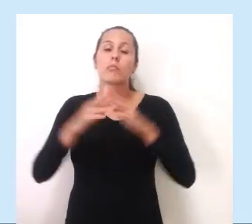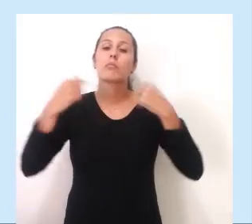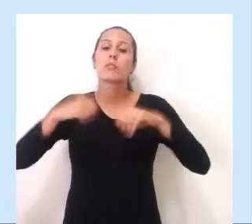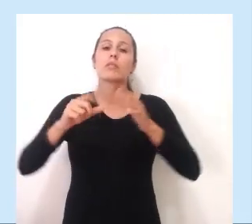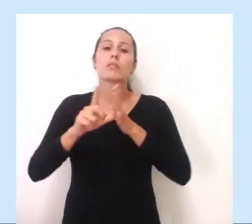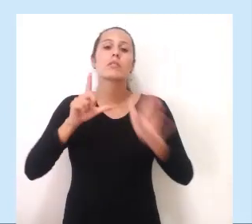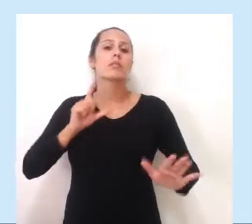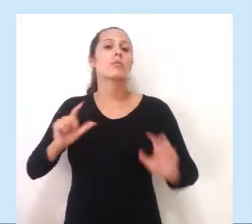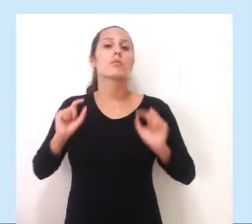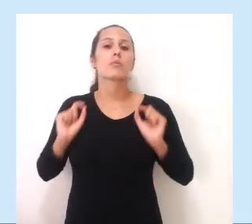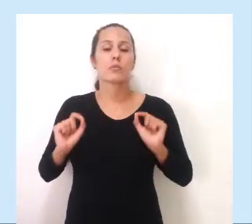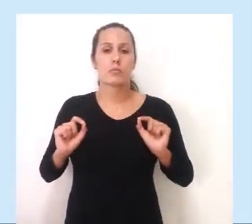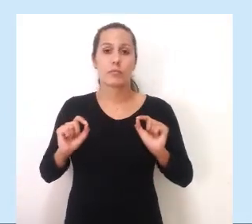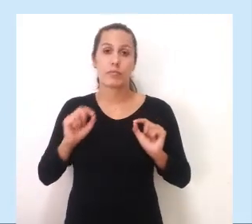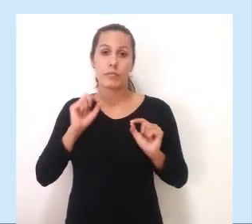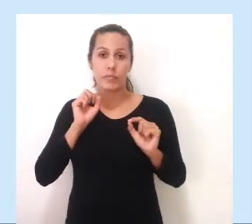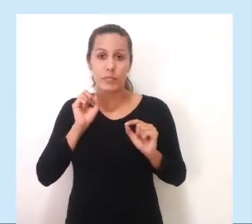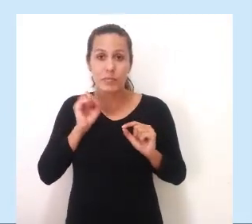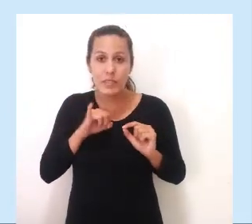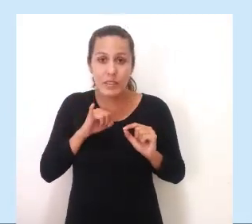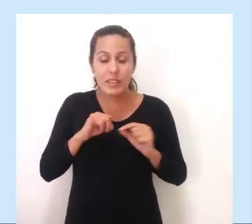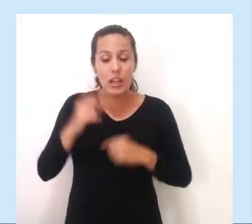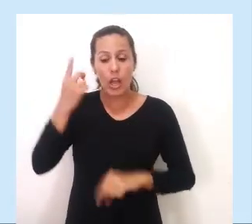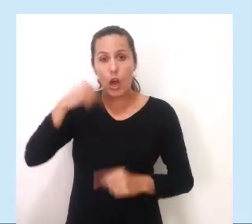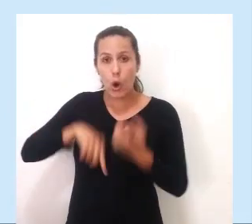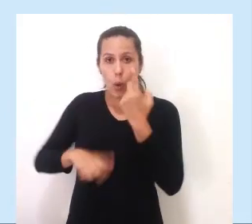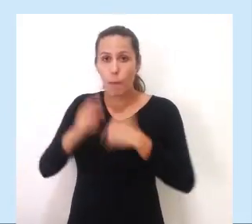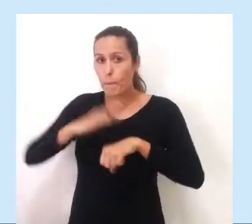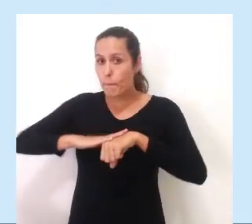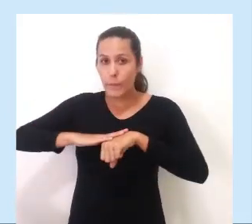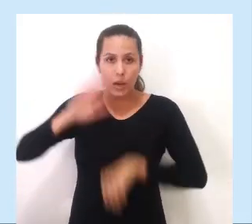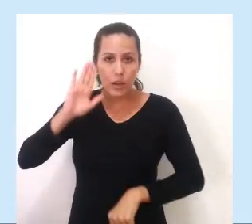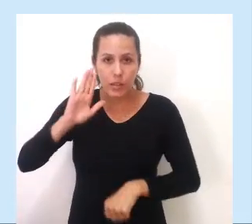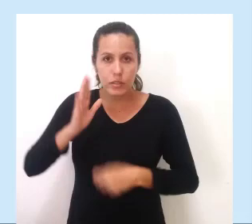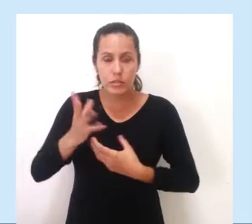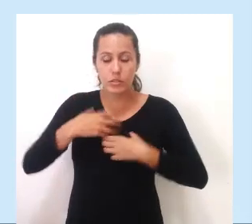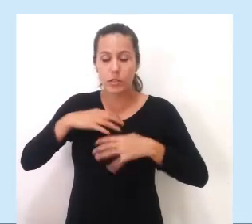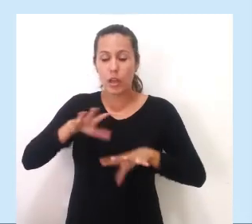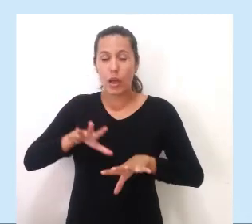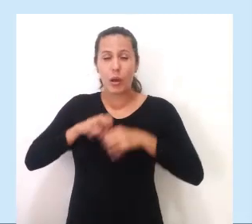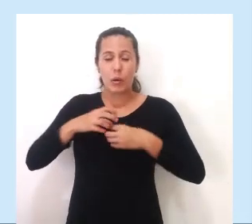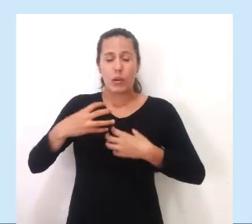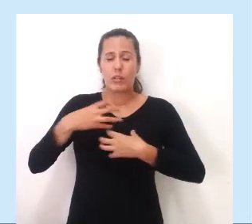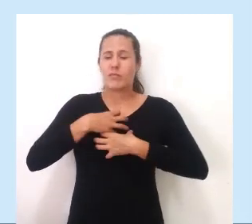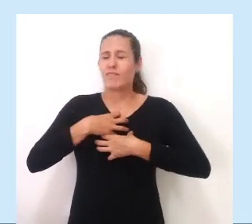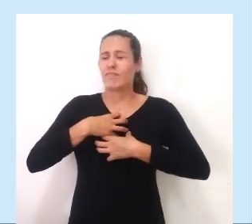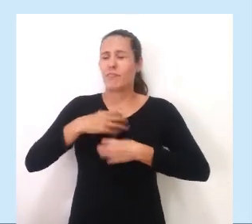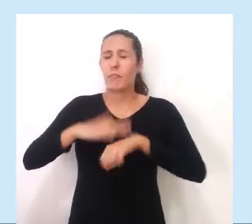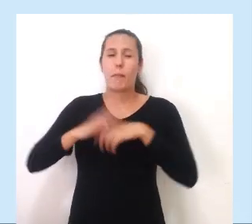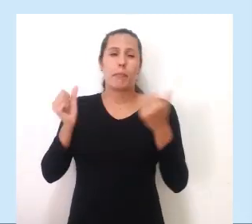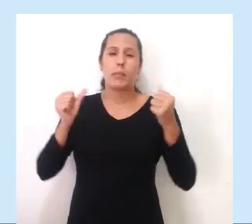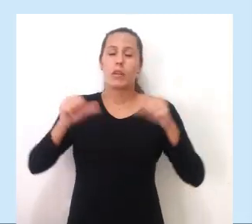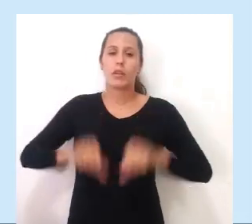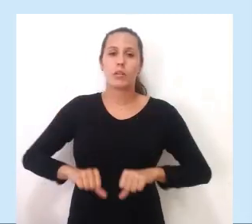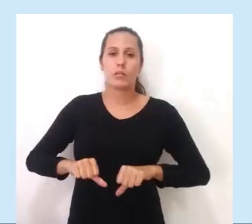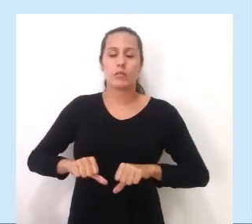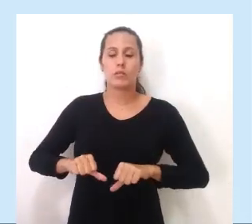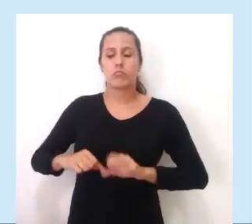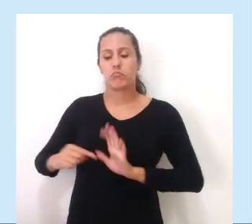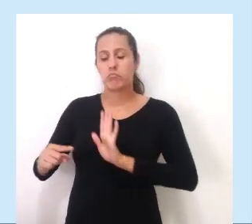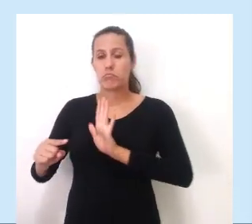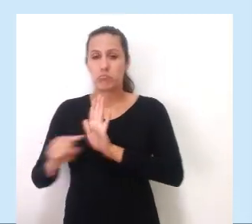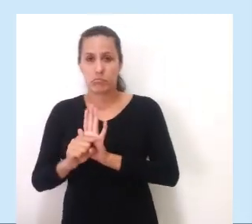precisa saber o seguinte, que se há mais hormônio, maior é o efeito.